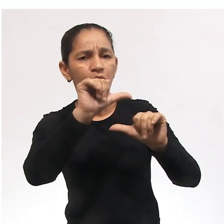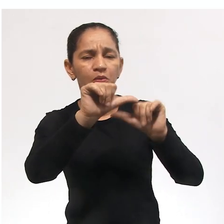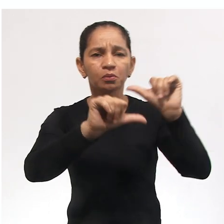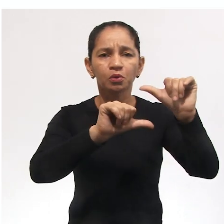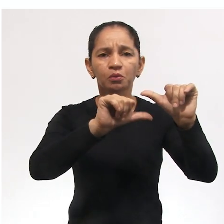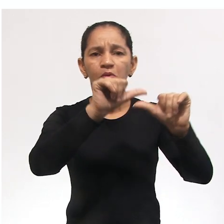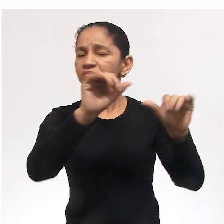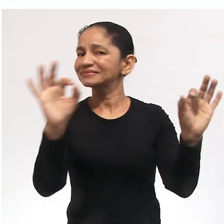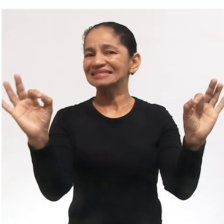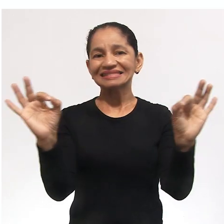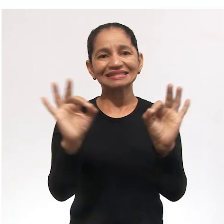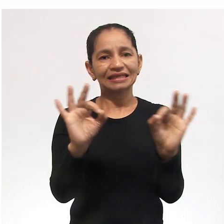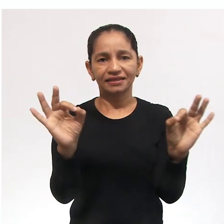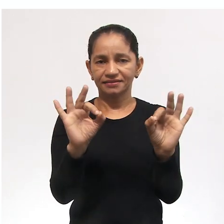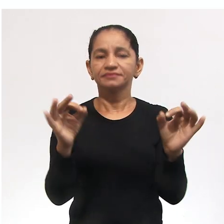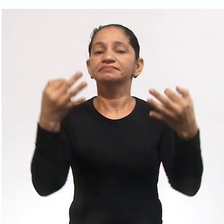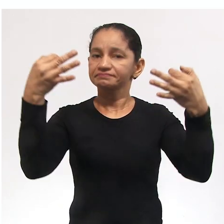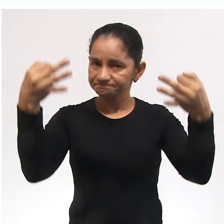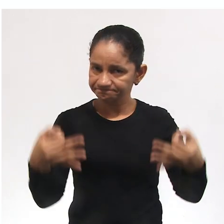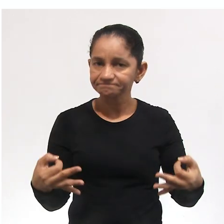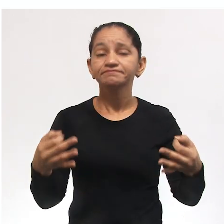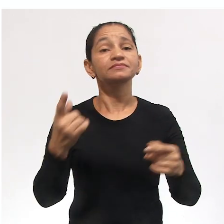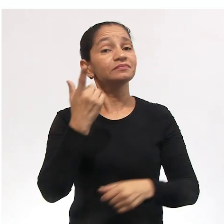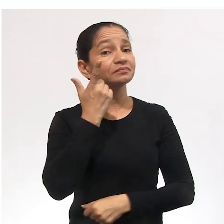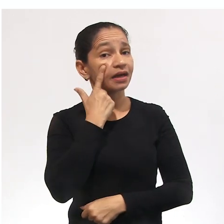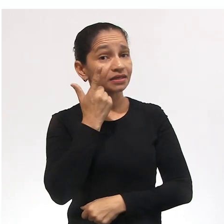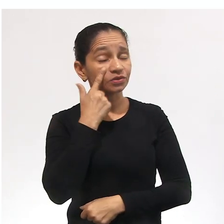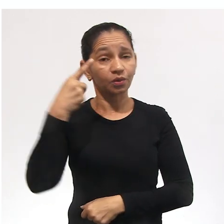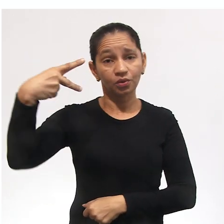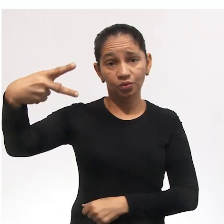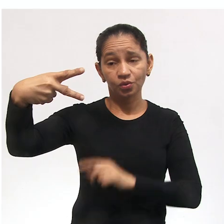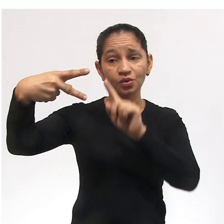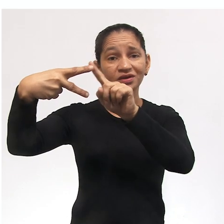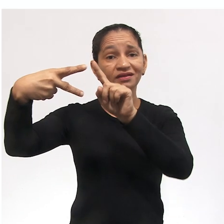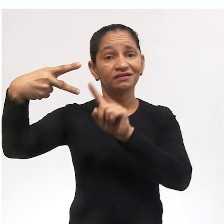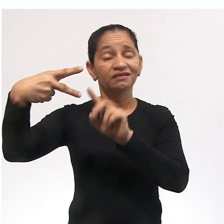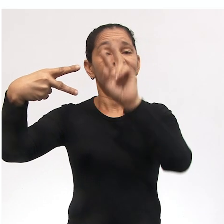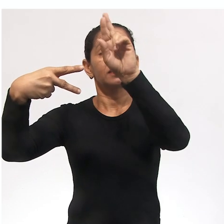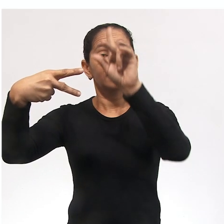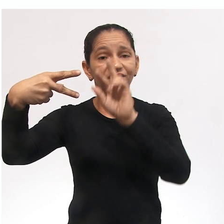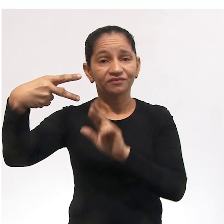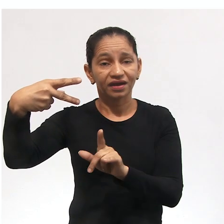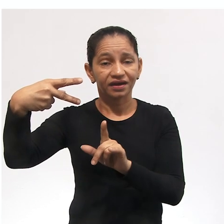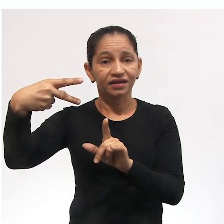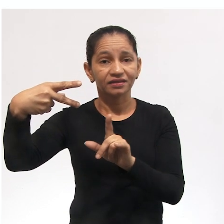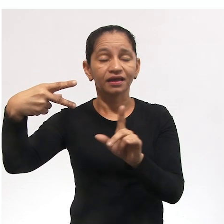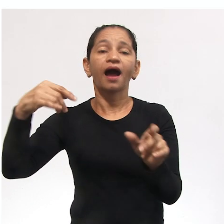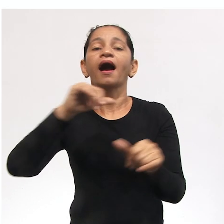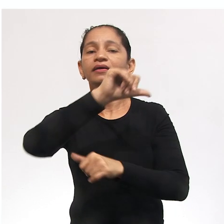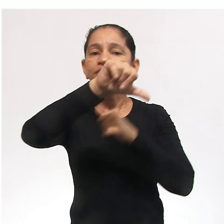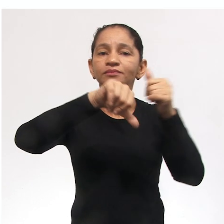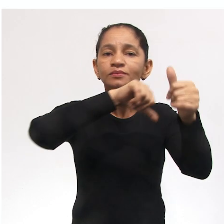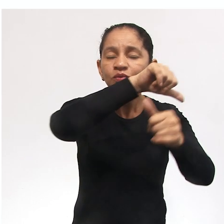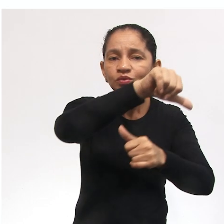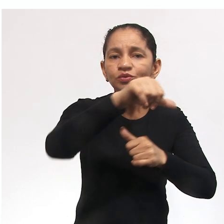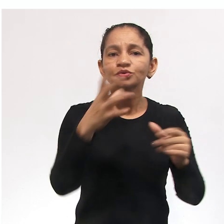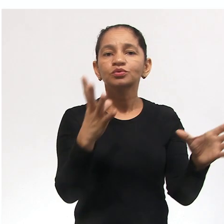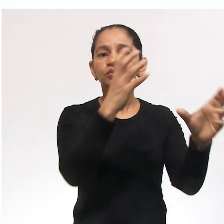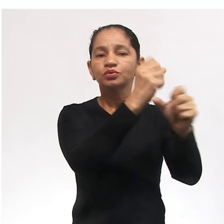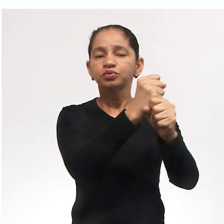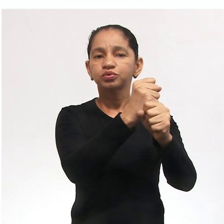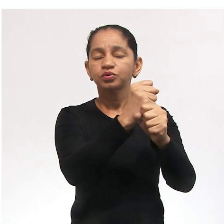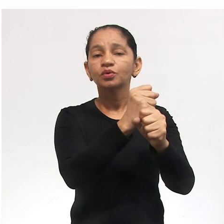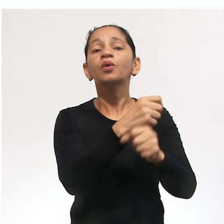movimentação, mas o patrimônio líquido teve, aqui, ó, 200, oriundo do capital social, que foi o início da atividade, que deu um montante de